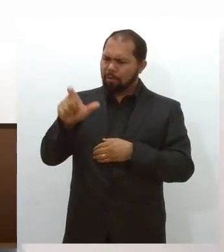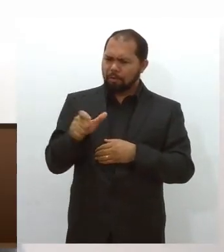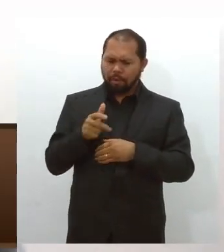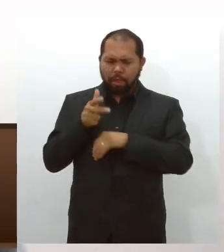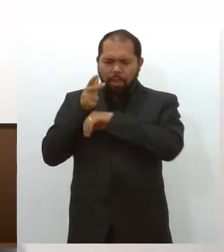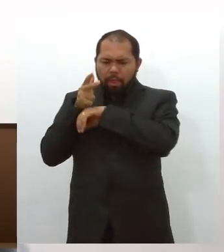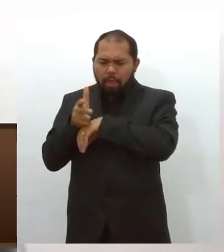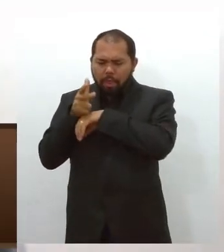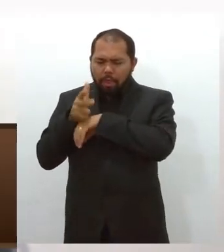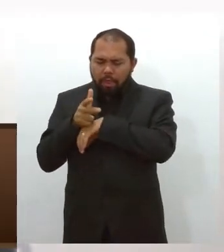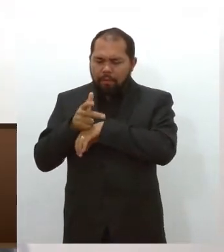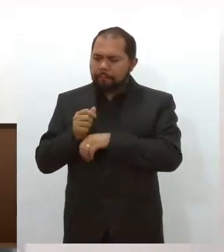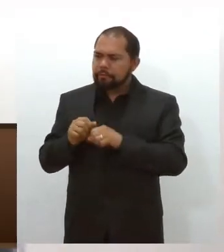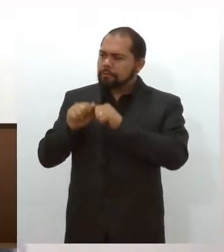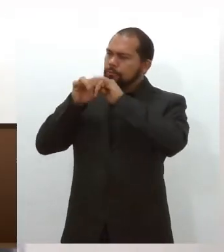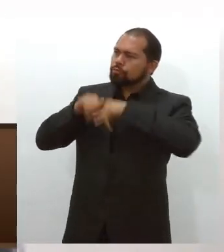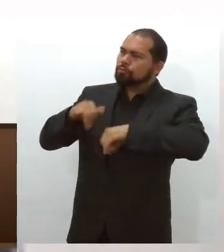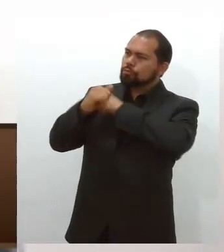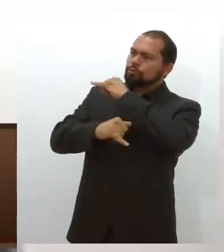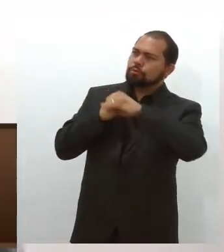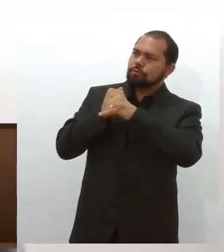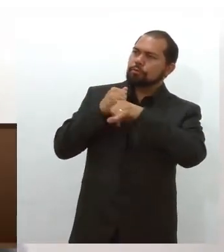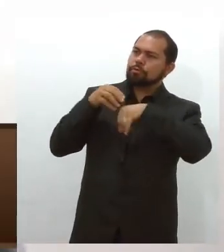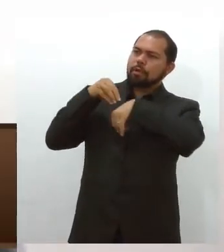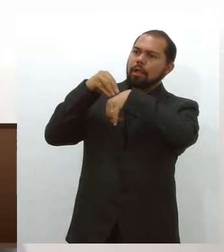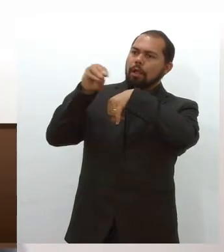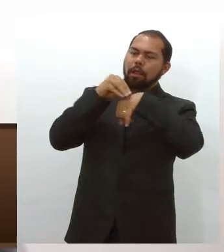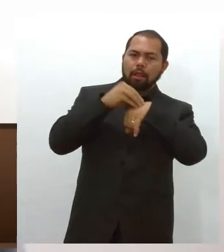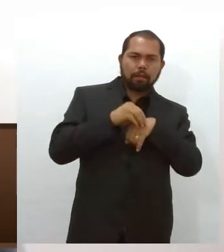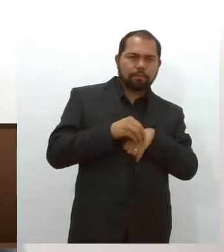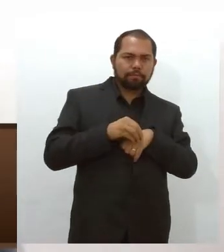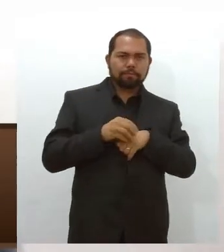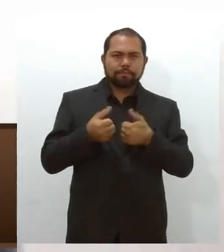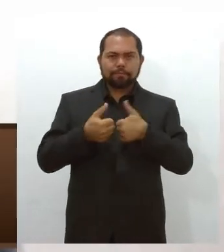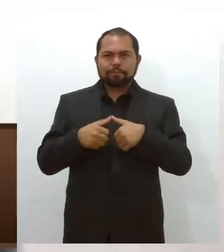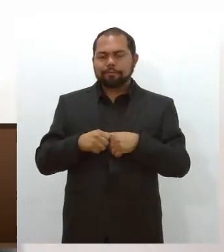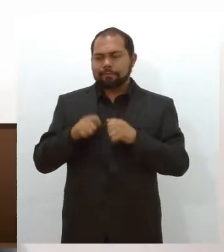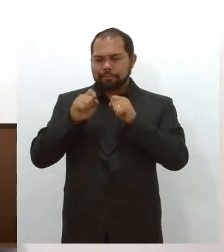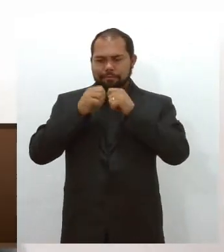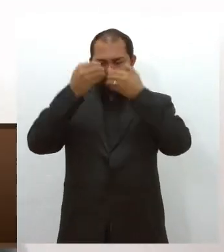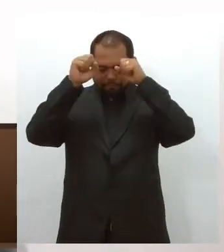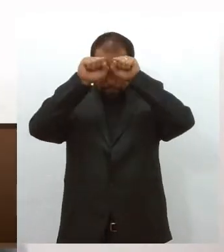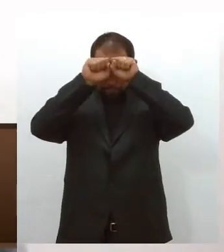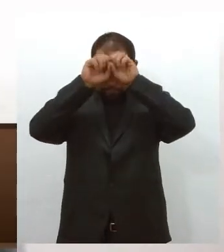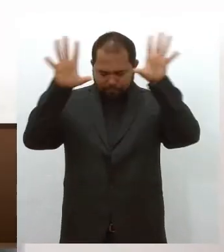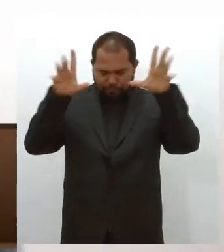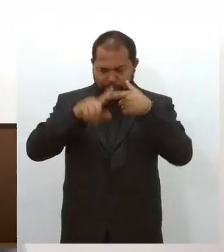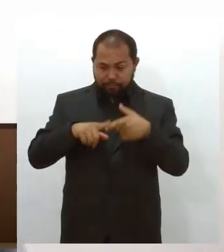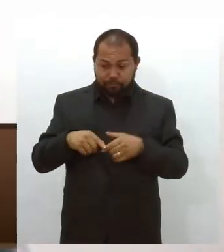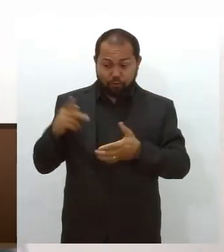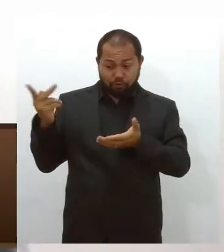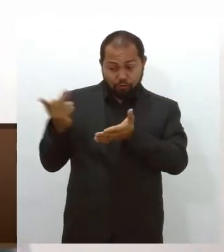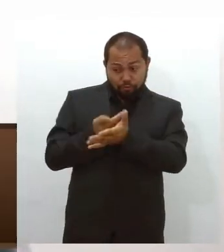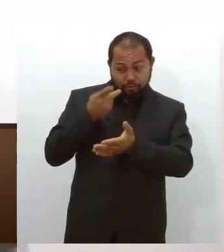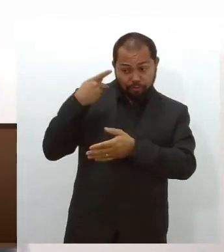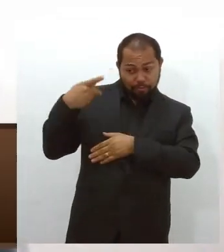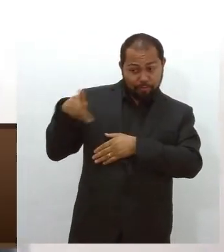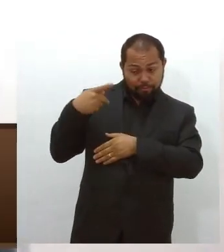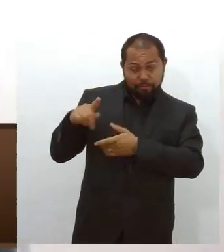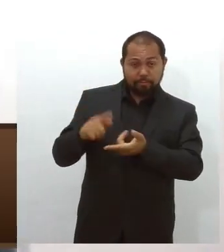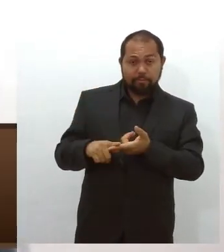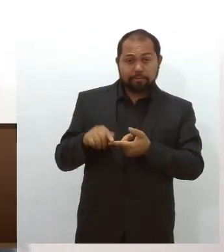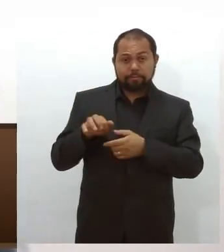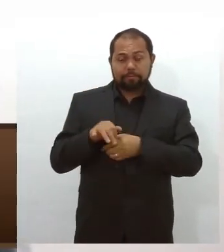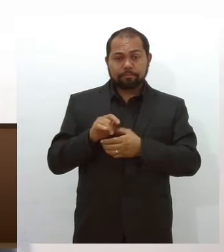na internet e ficou ali claro que foi, na verdade, um equívoco do eleitor a votar. Inclusive,